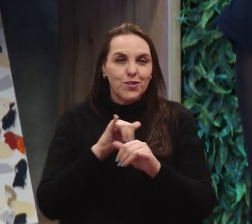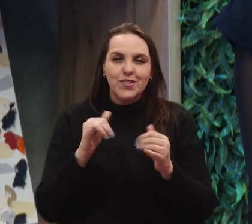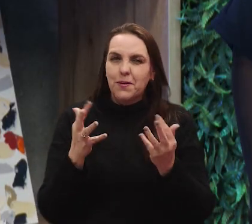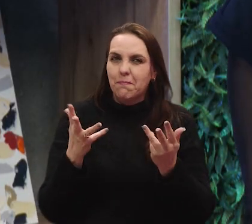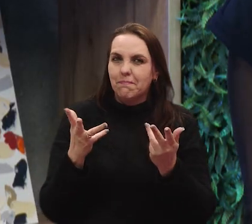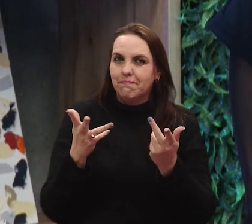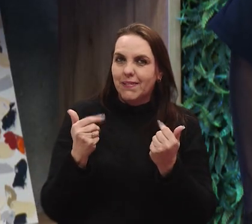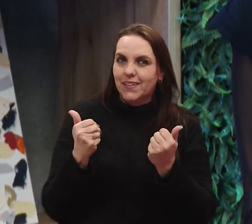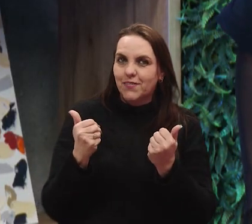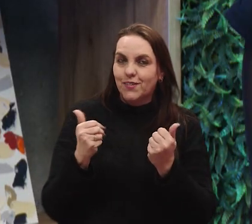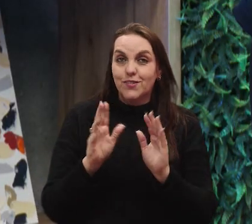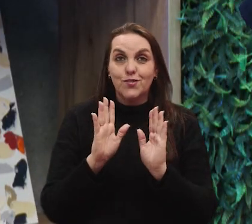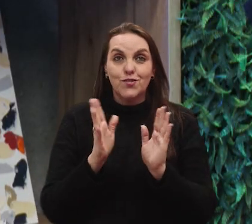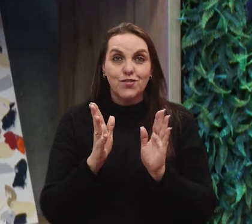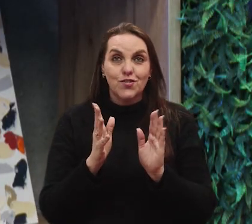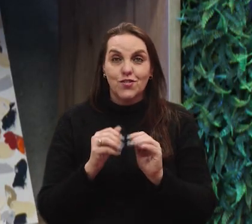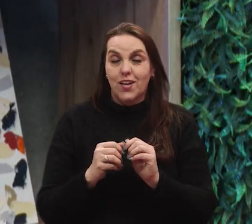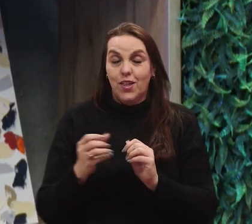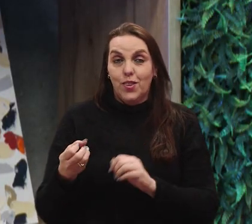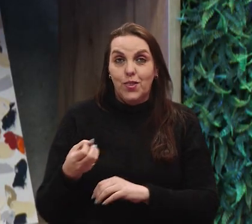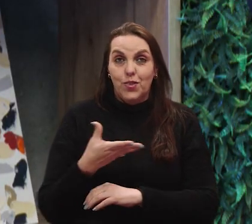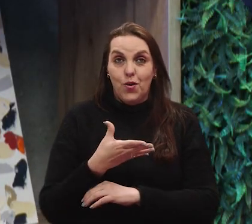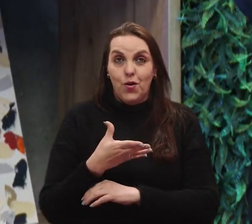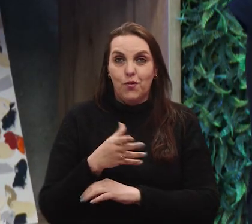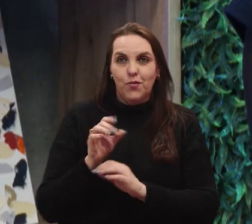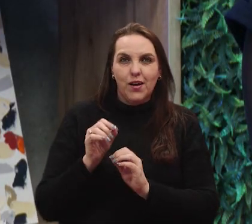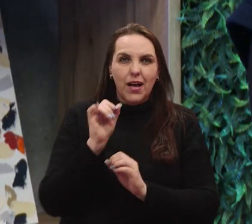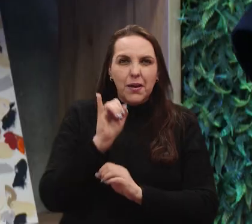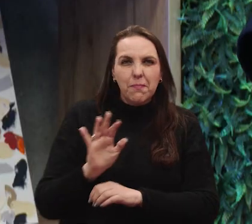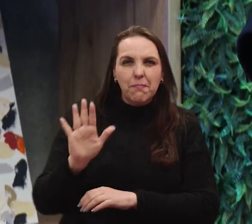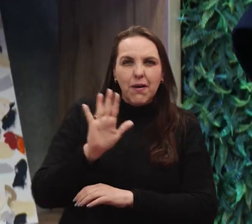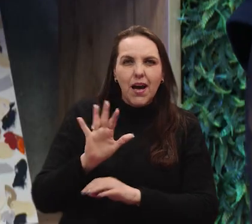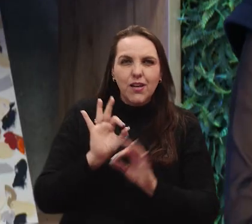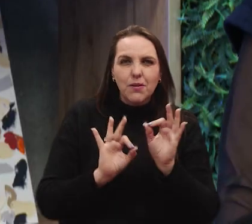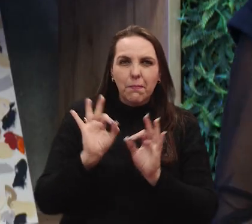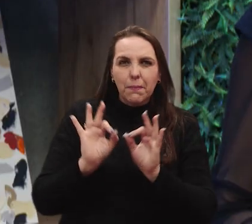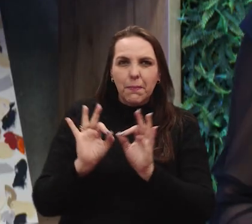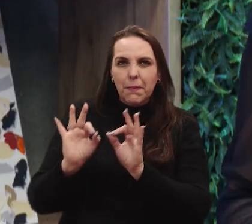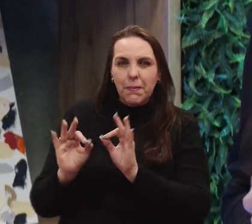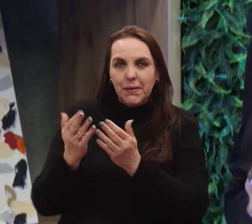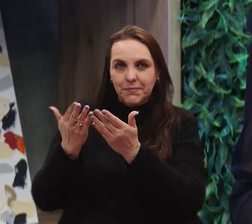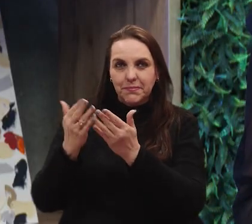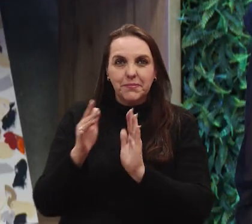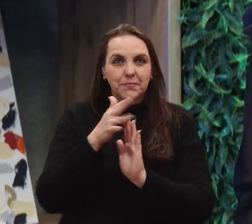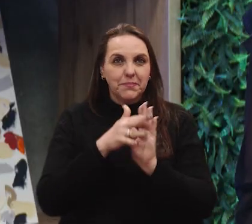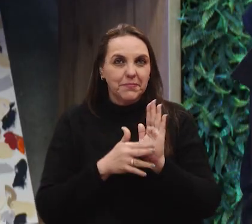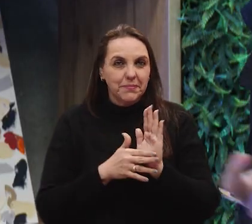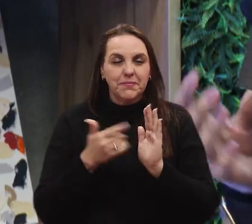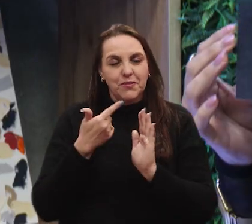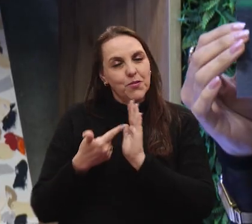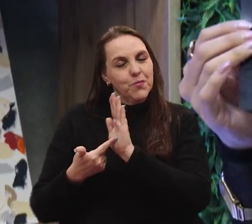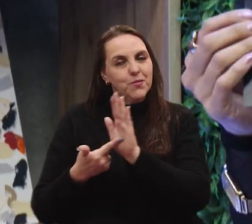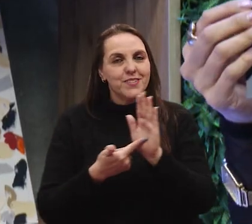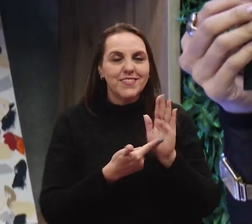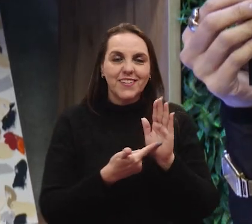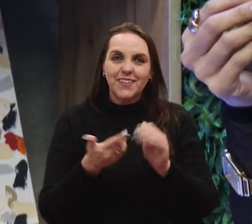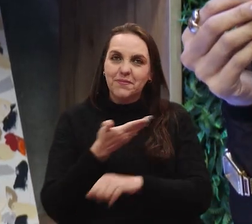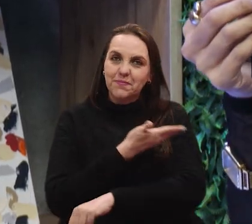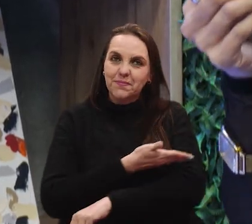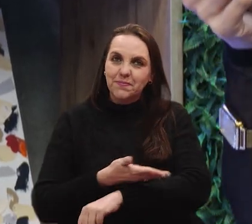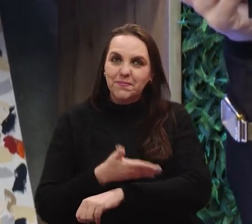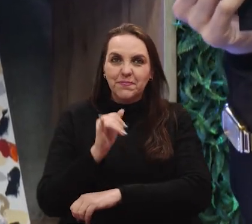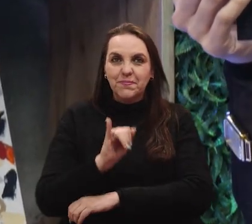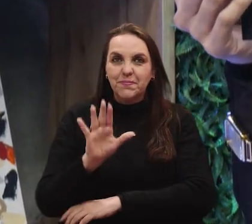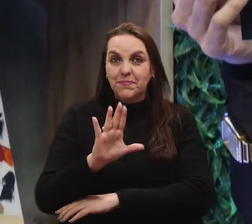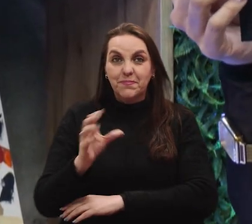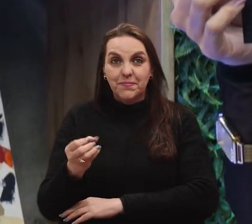notícia maravilhosa. Nós já estamos com o nosso novo layout do programa e é claro que eu vou mostrar para vocês, para se acostumarem com